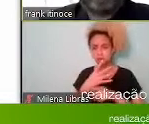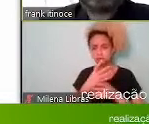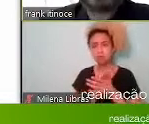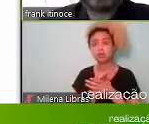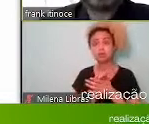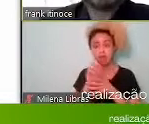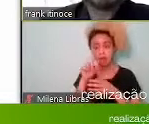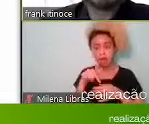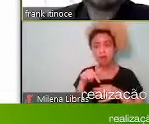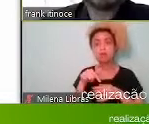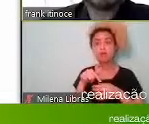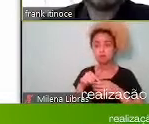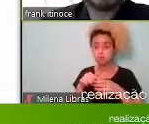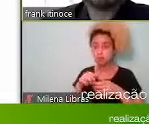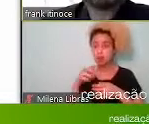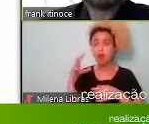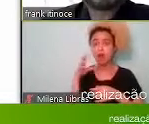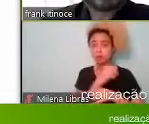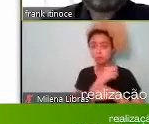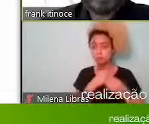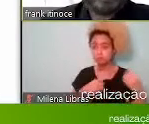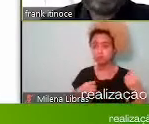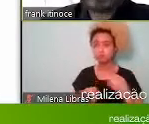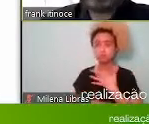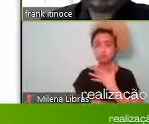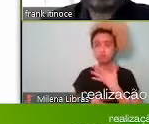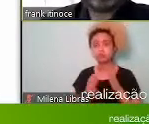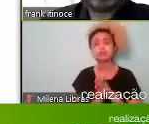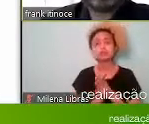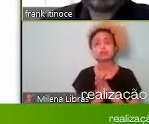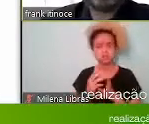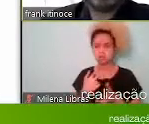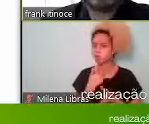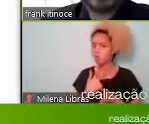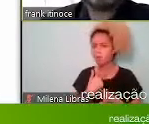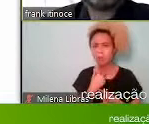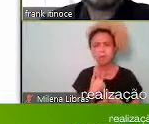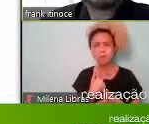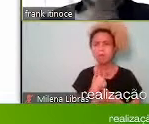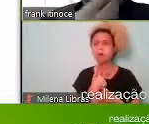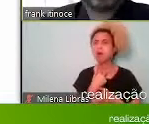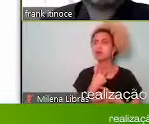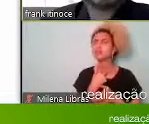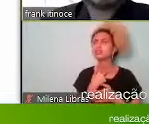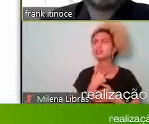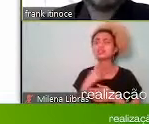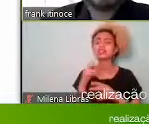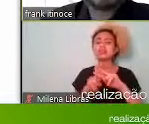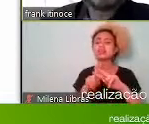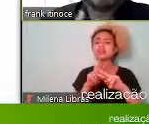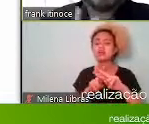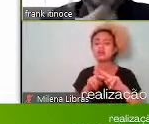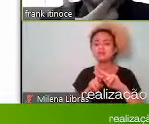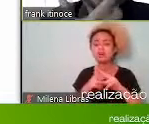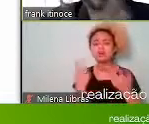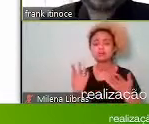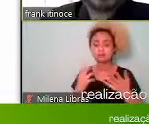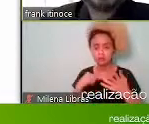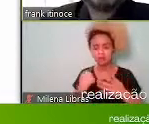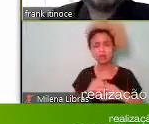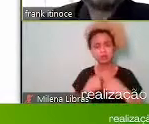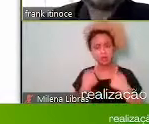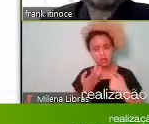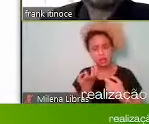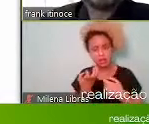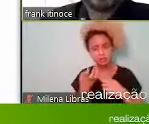muito rápido, né? Muito inovador, a gente não pode ser o elemento que vai travar o sistema. Nós estamos aqui para